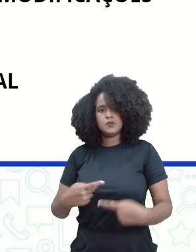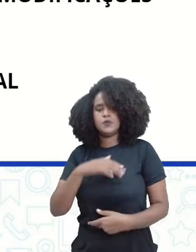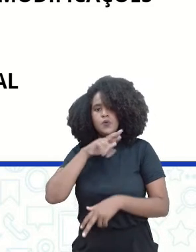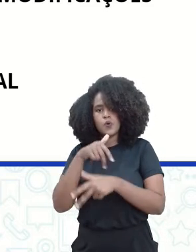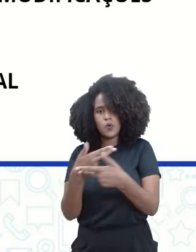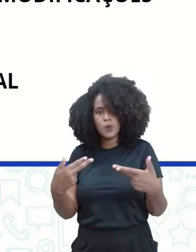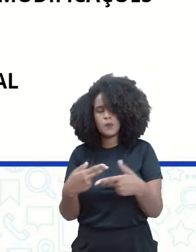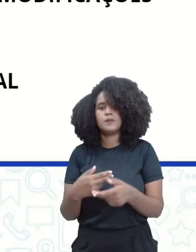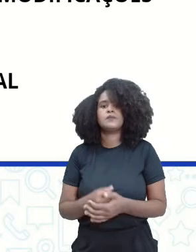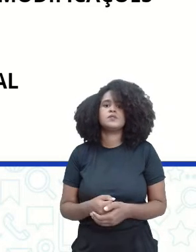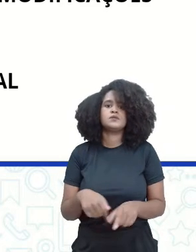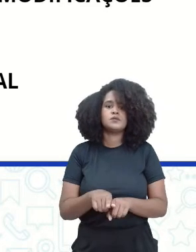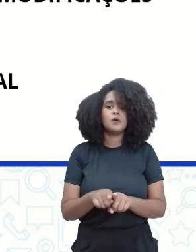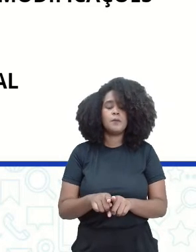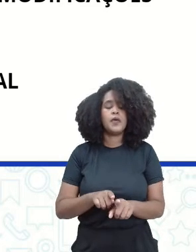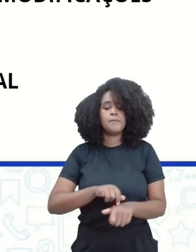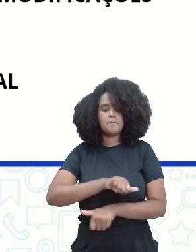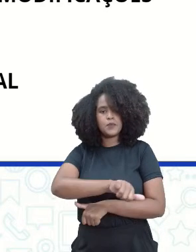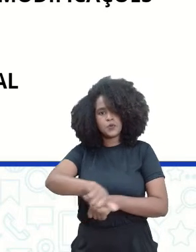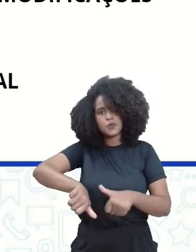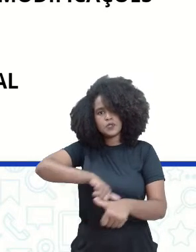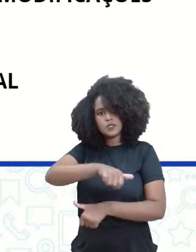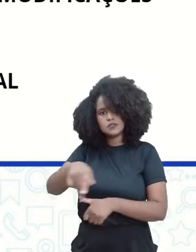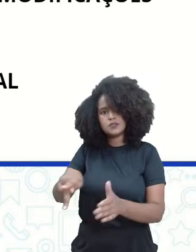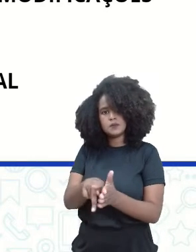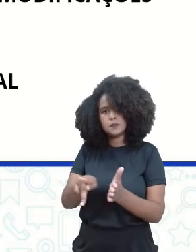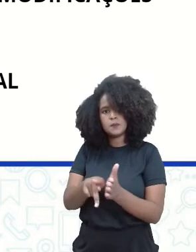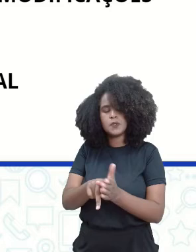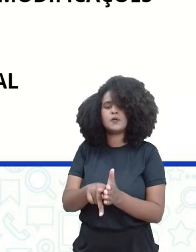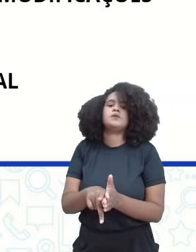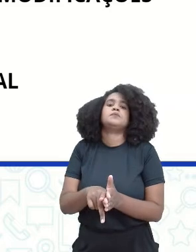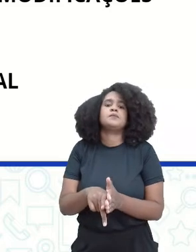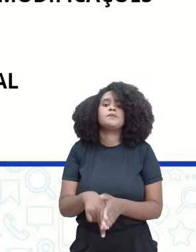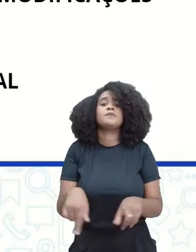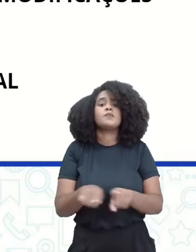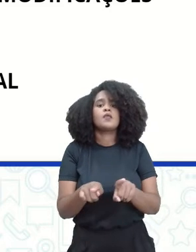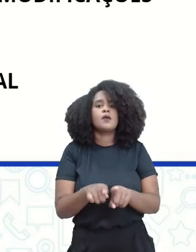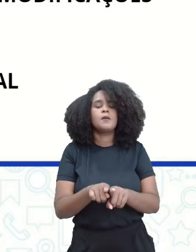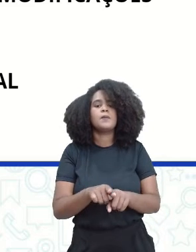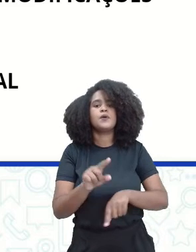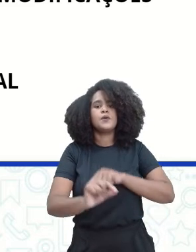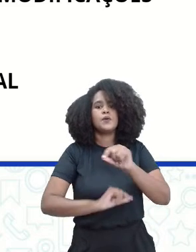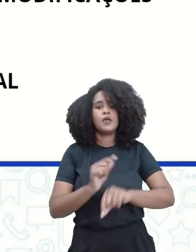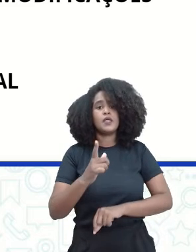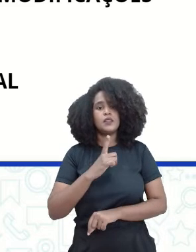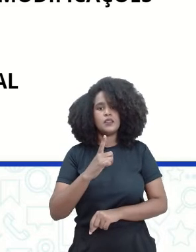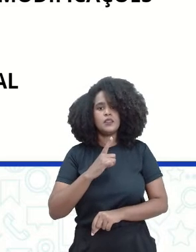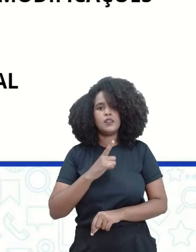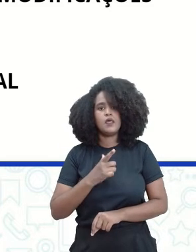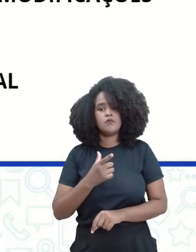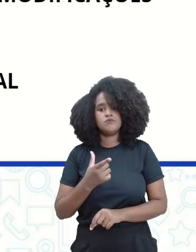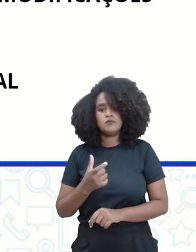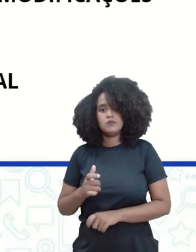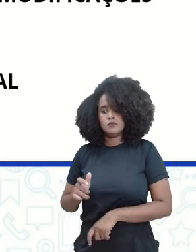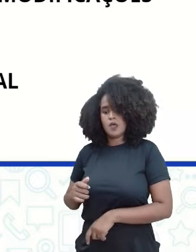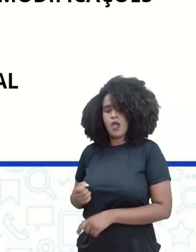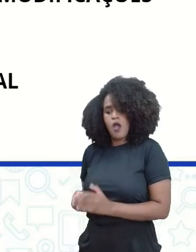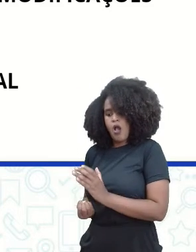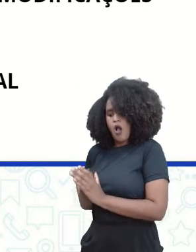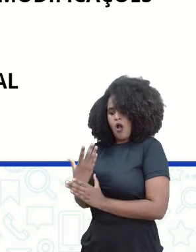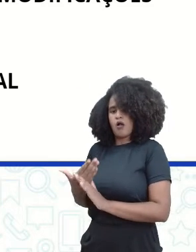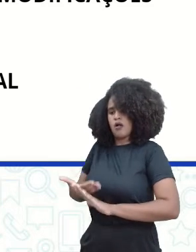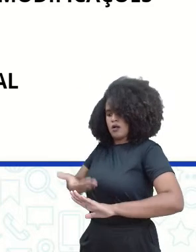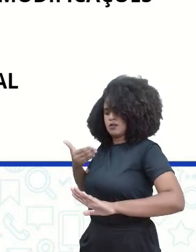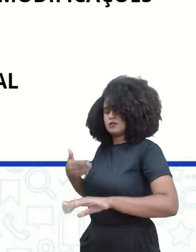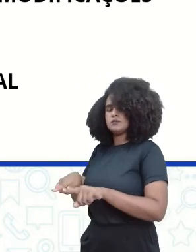espécies apresentam durante um longo período, fala que essas espécies têm um ancestral em comum. E Charles